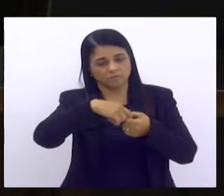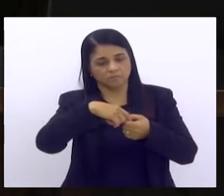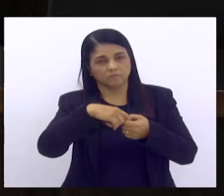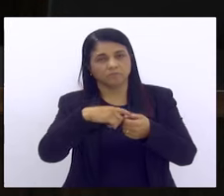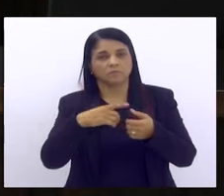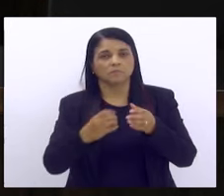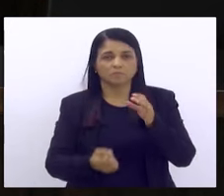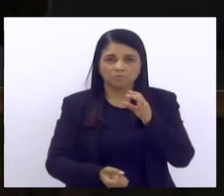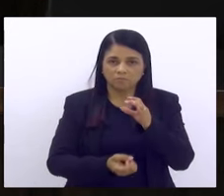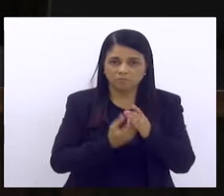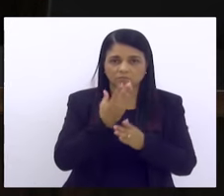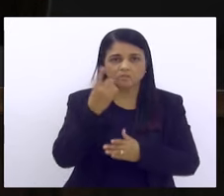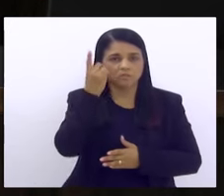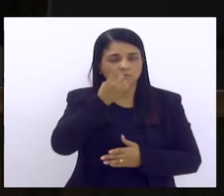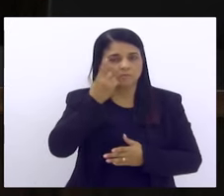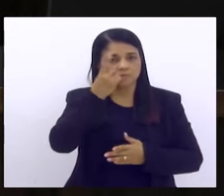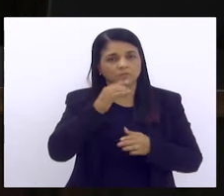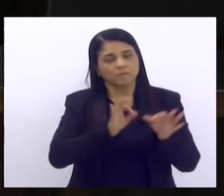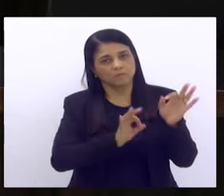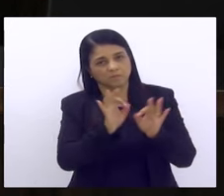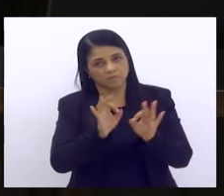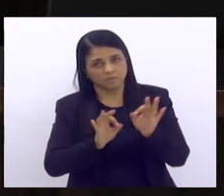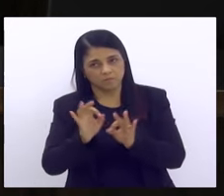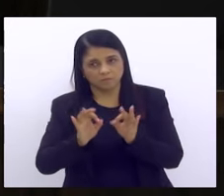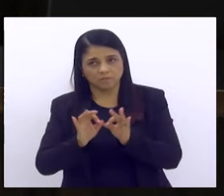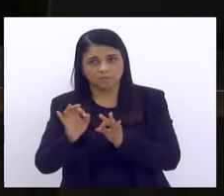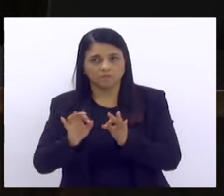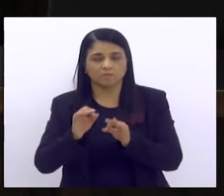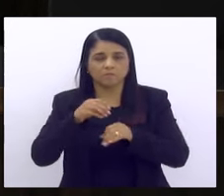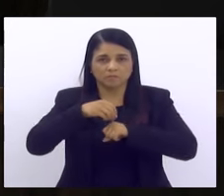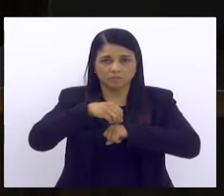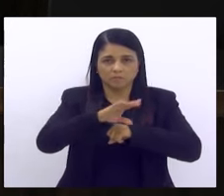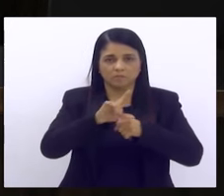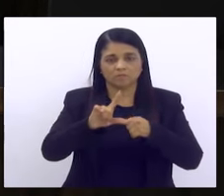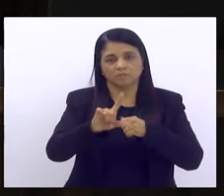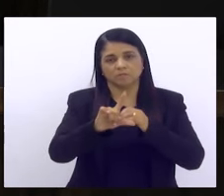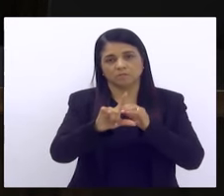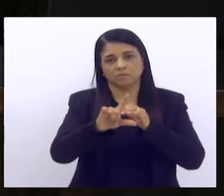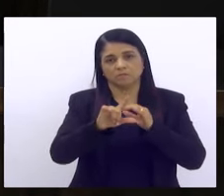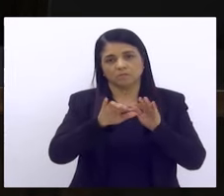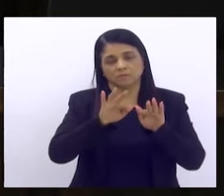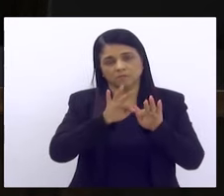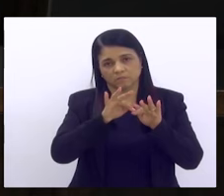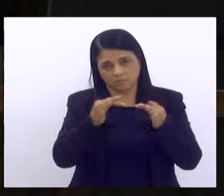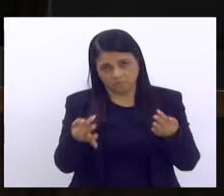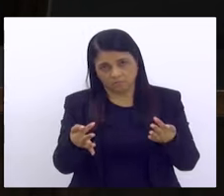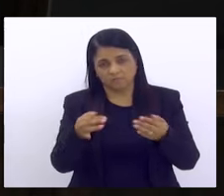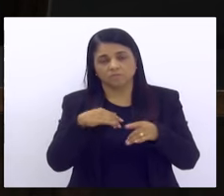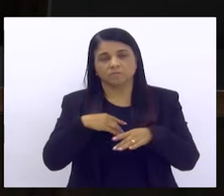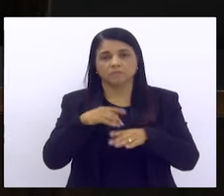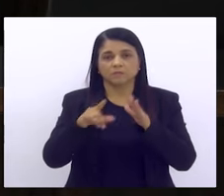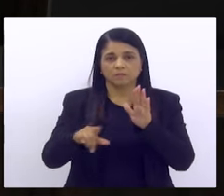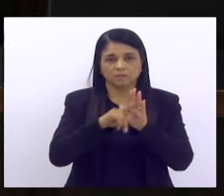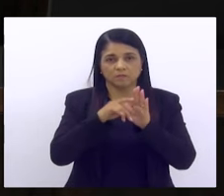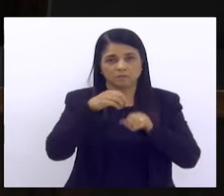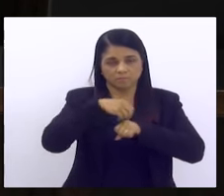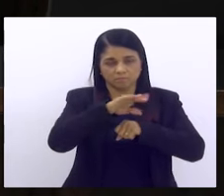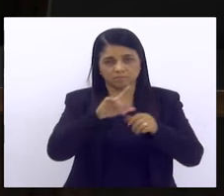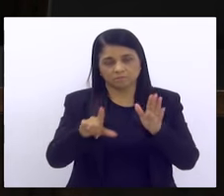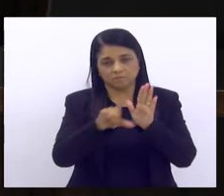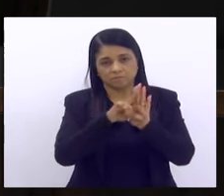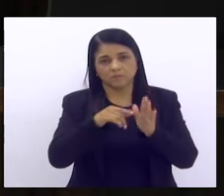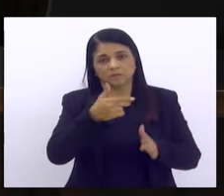autor para elaboração da indicação simples. Anuncio. Indicação Legislativa número 145